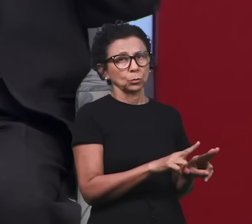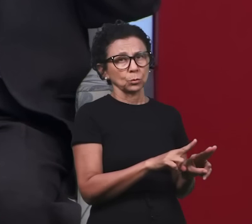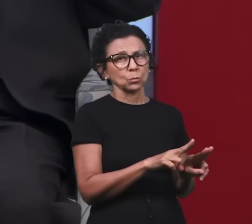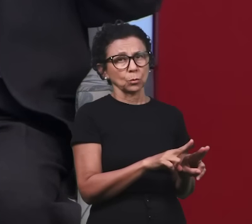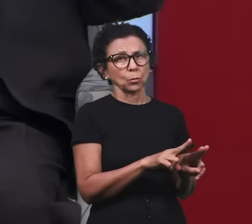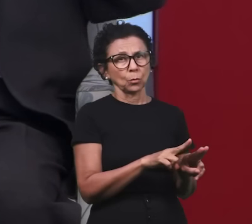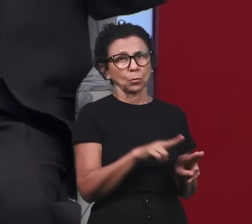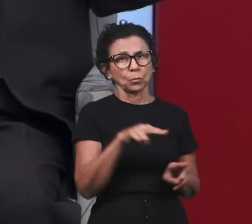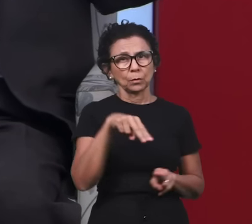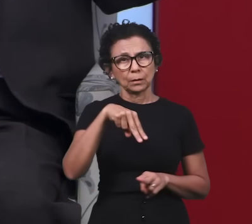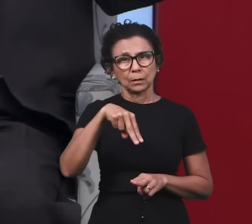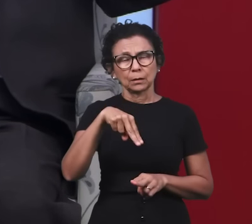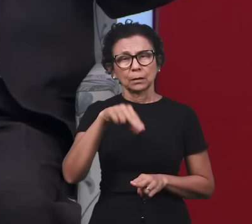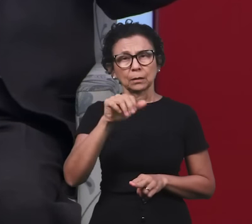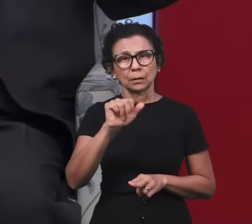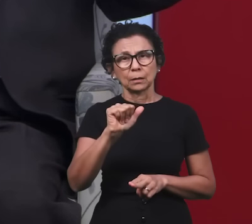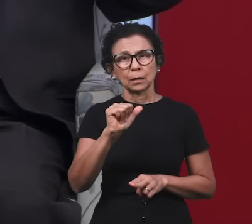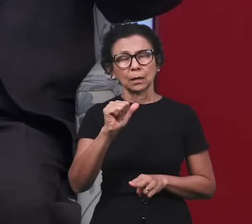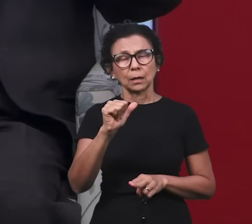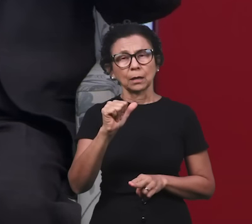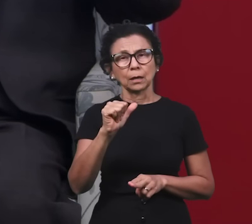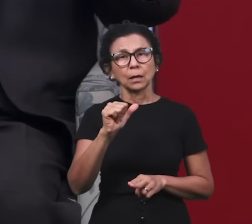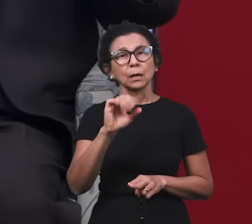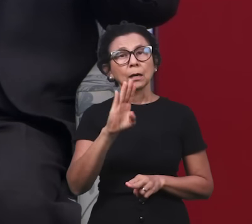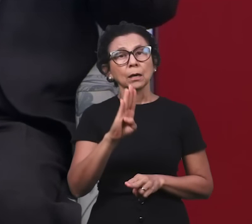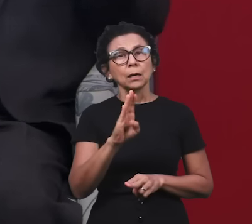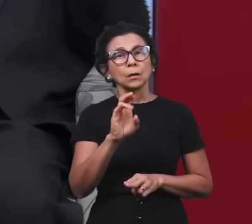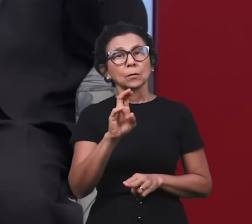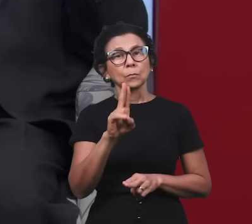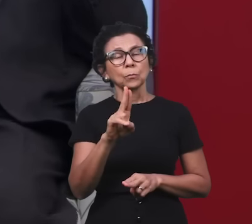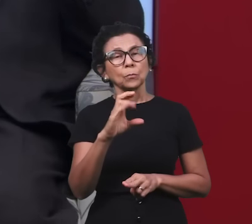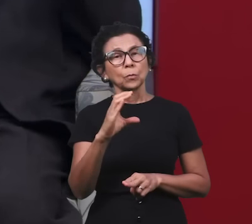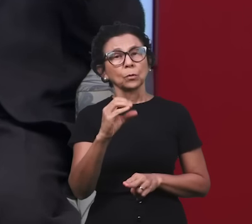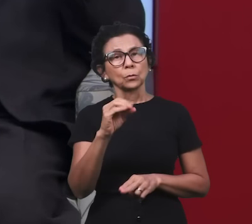O Império Babilônico termina com Belsazar.